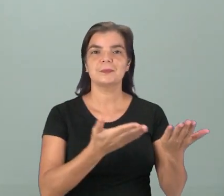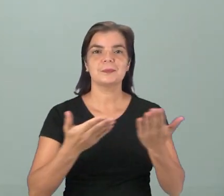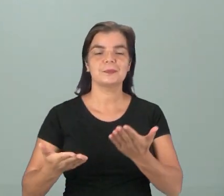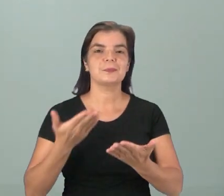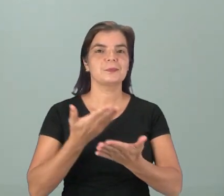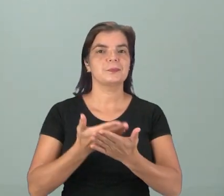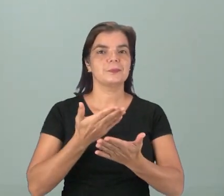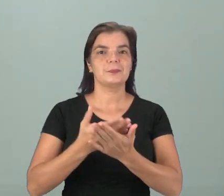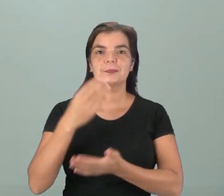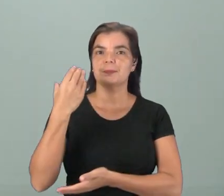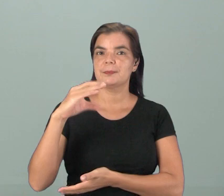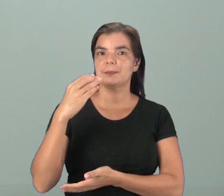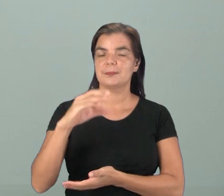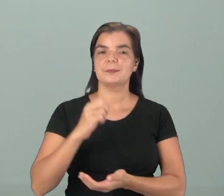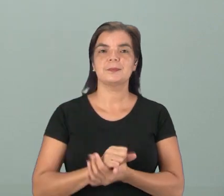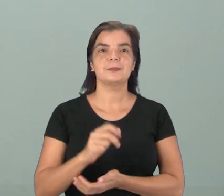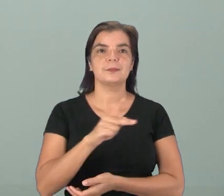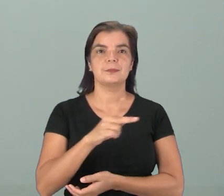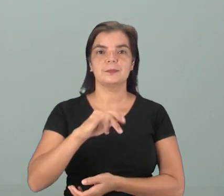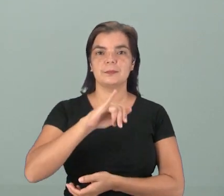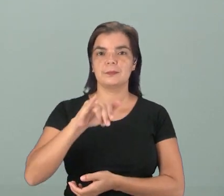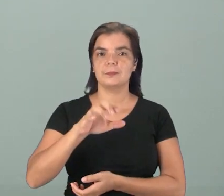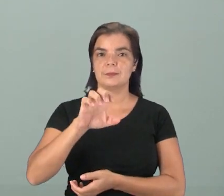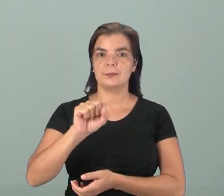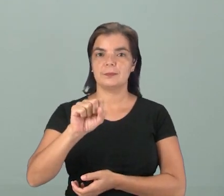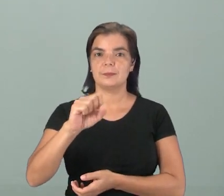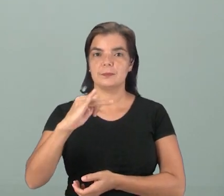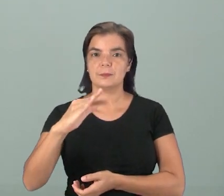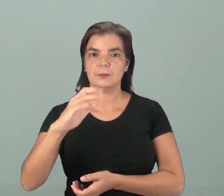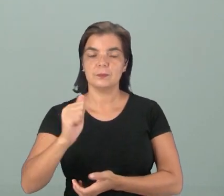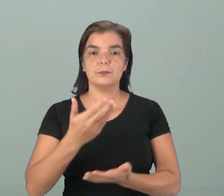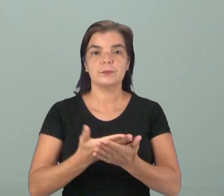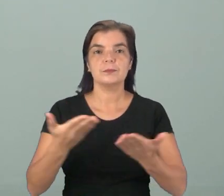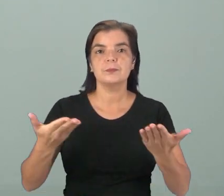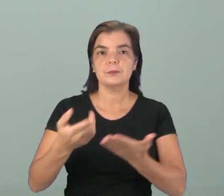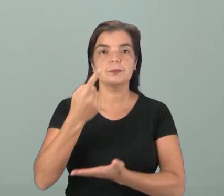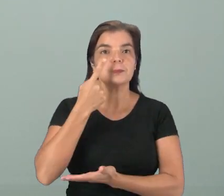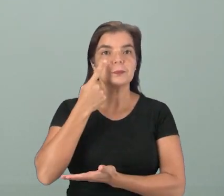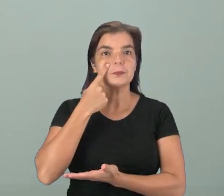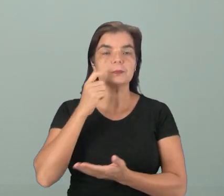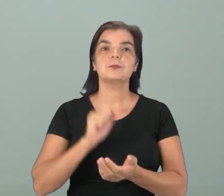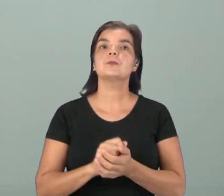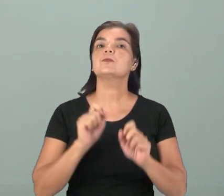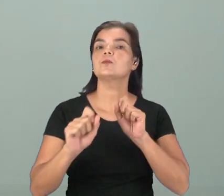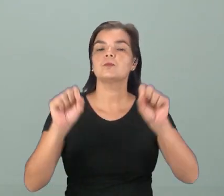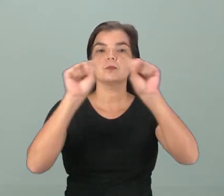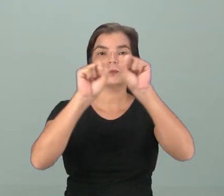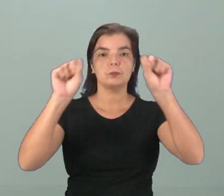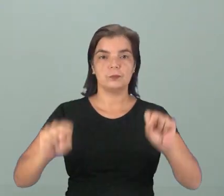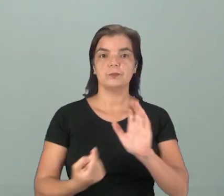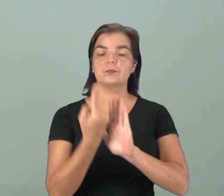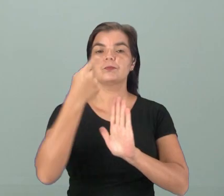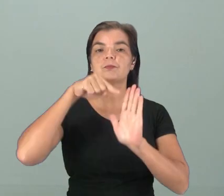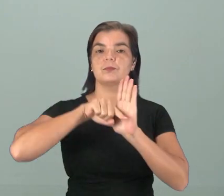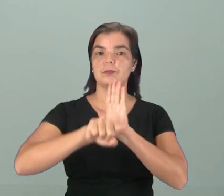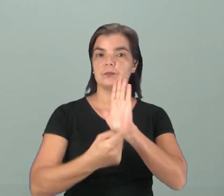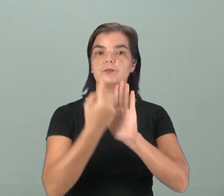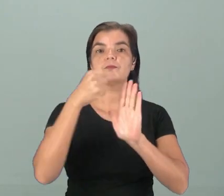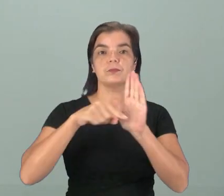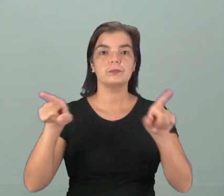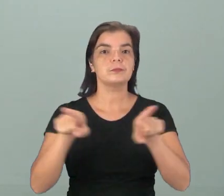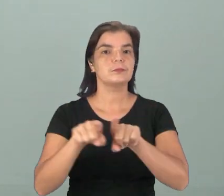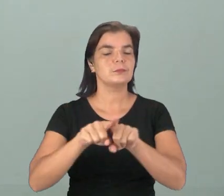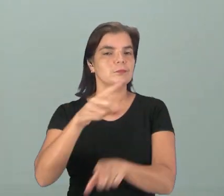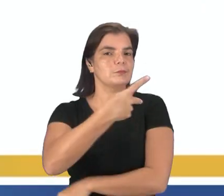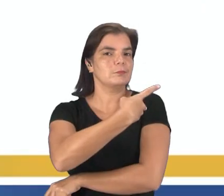Bem-vindos a mais uma aula de ciências. Eu sou a professora Jéssica e na aula de hoje nós veremos sobre o sistema imunológico e as vacinas. Vamos